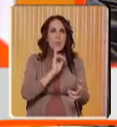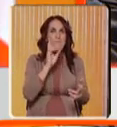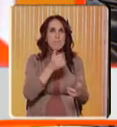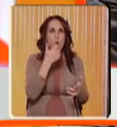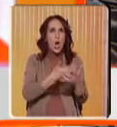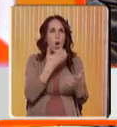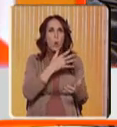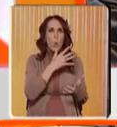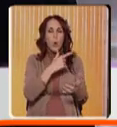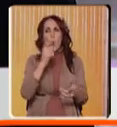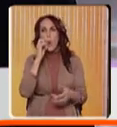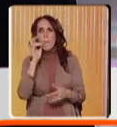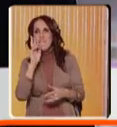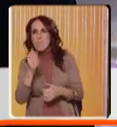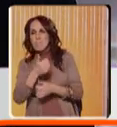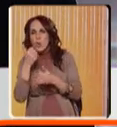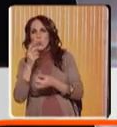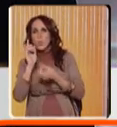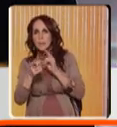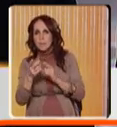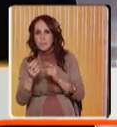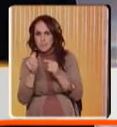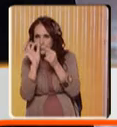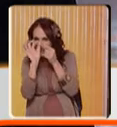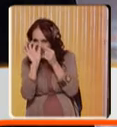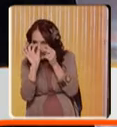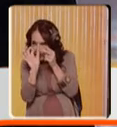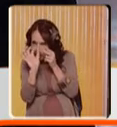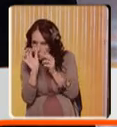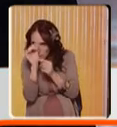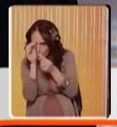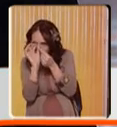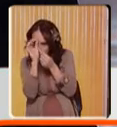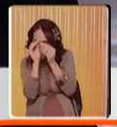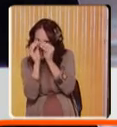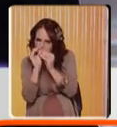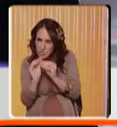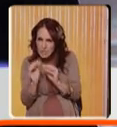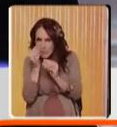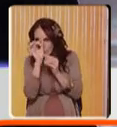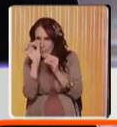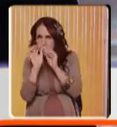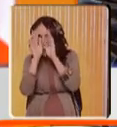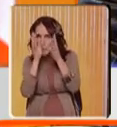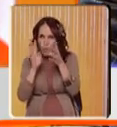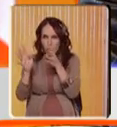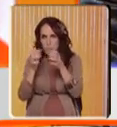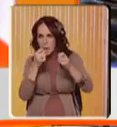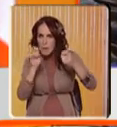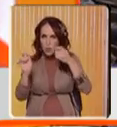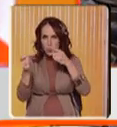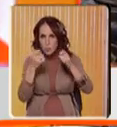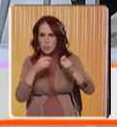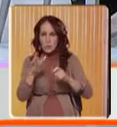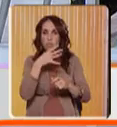O homem tem melhor percepção visual dos detalhes, dos objetos, dos objetos em movimento. E